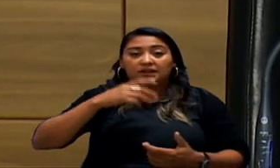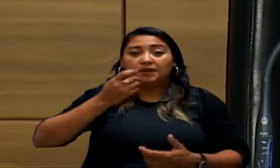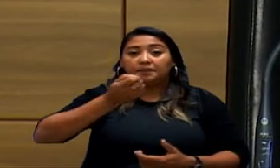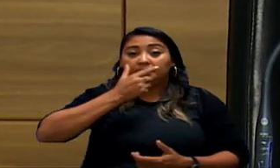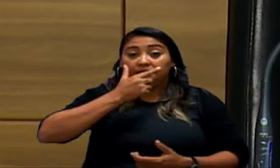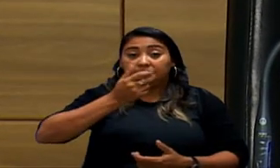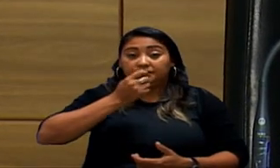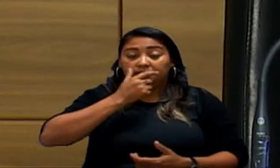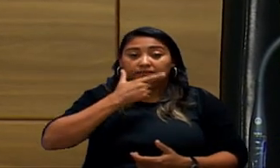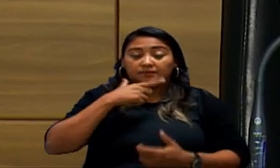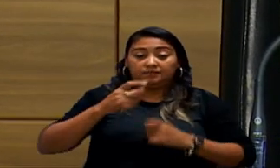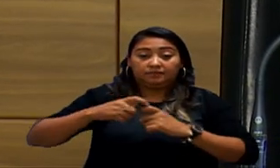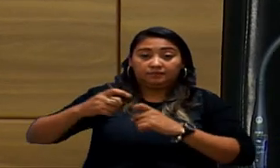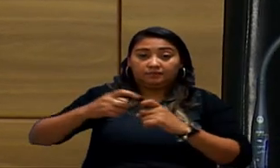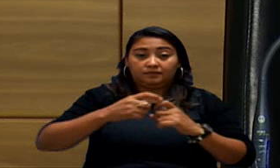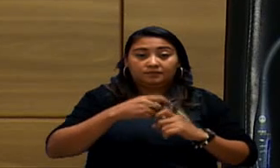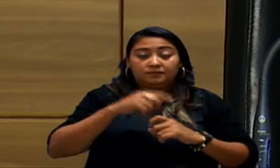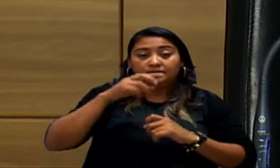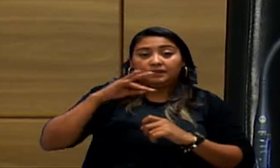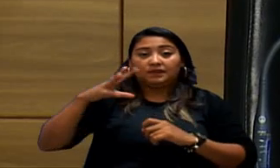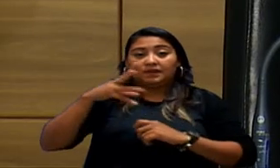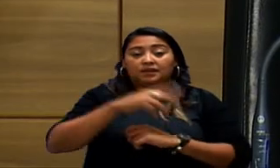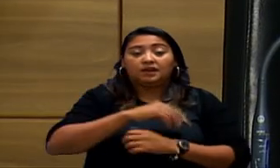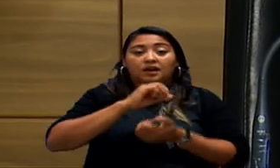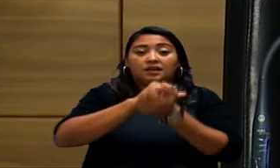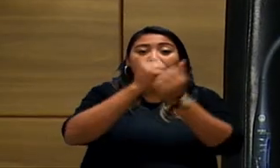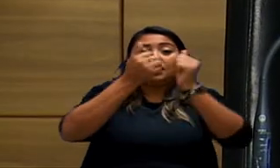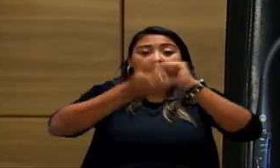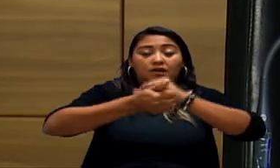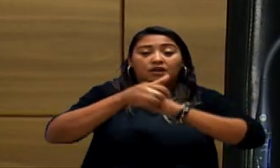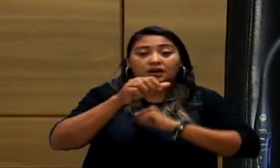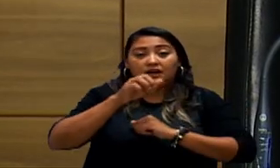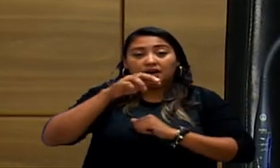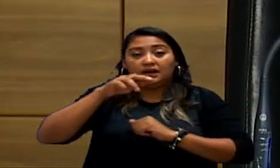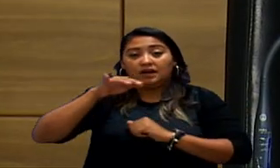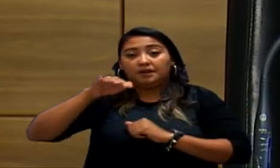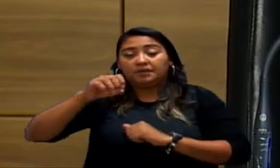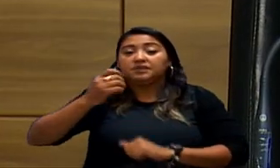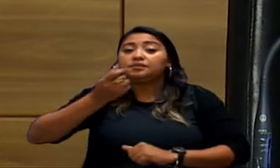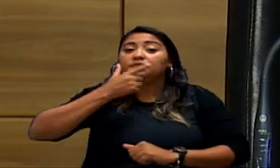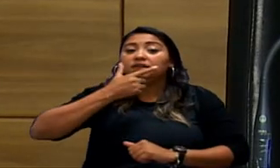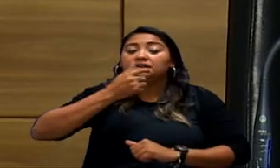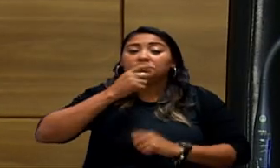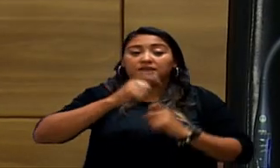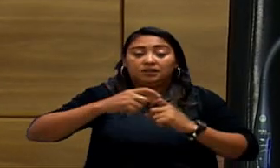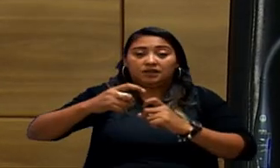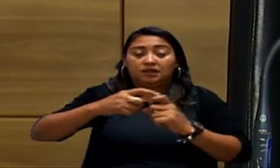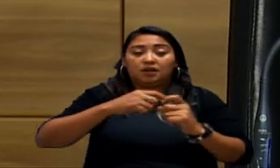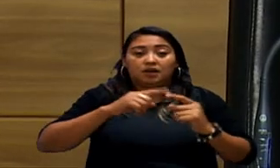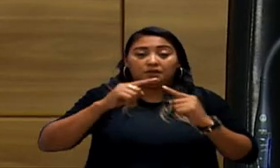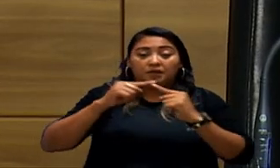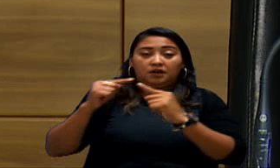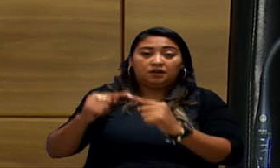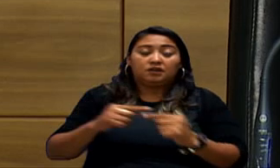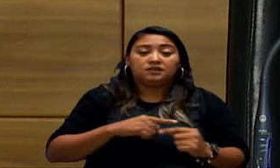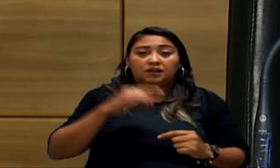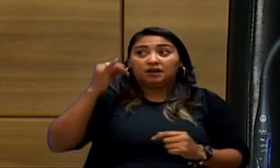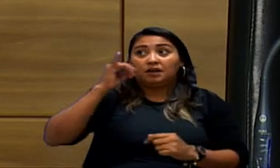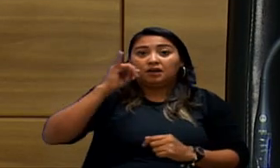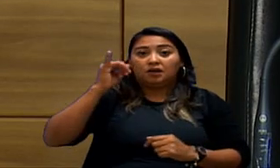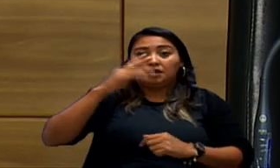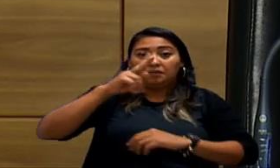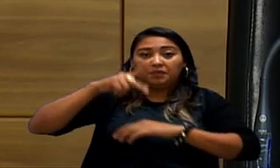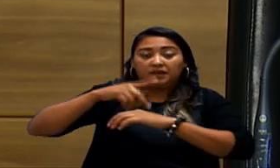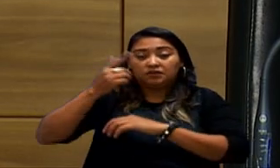medicinais, com o objetivo geral de adequar a temática da cannabis sativa medicinal aos padrões e referências internacionais, como